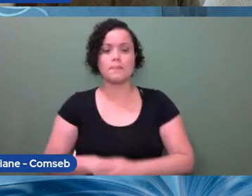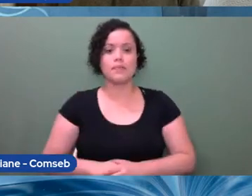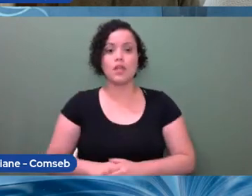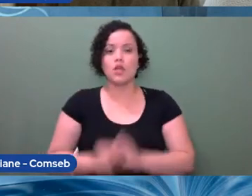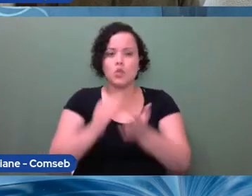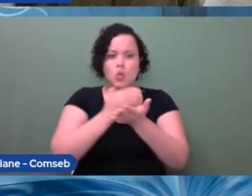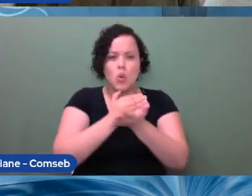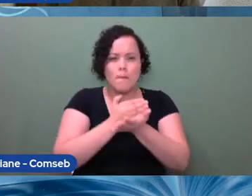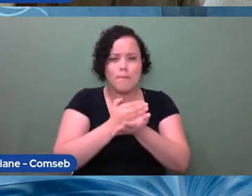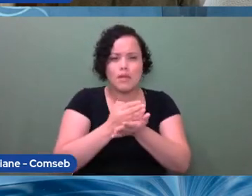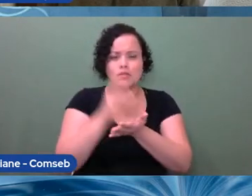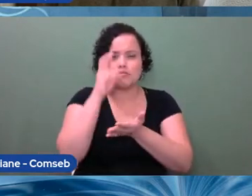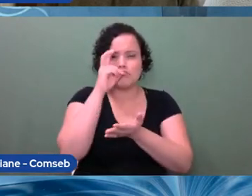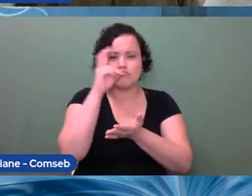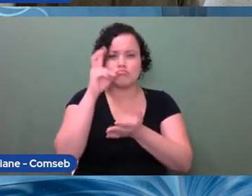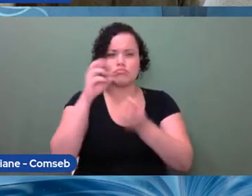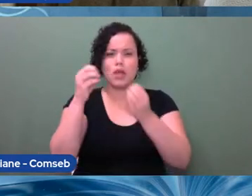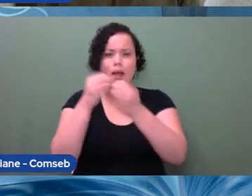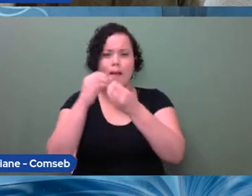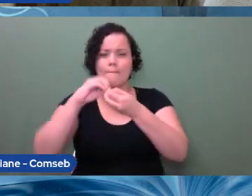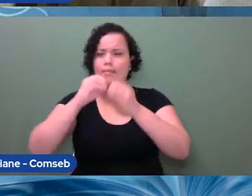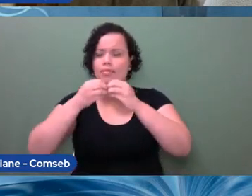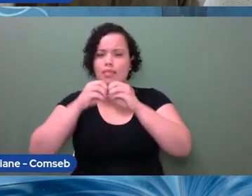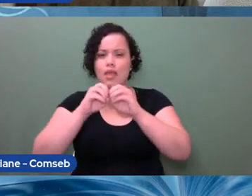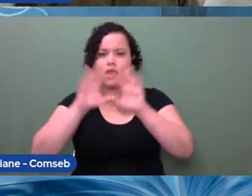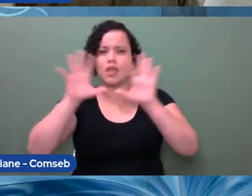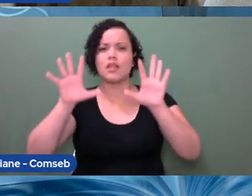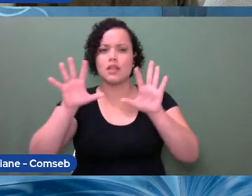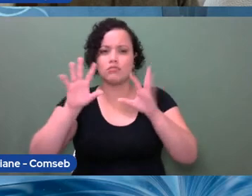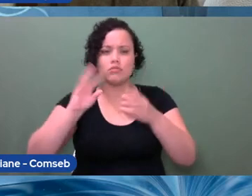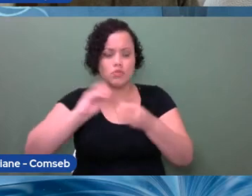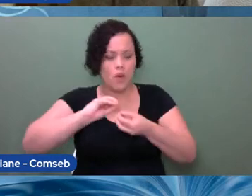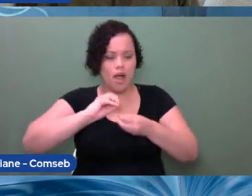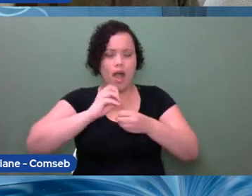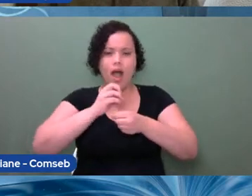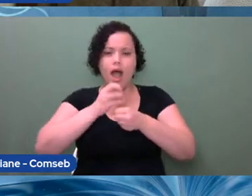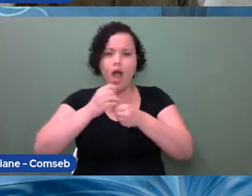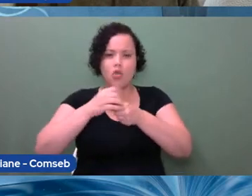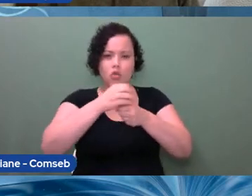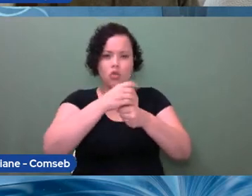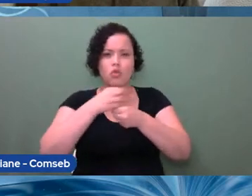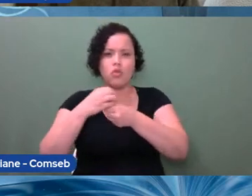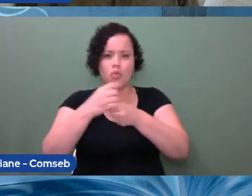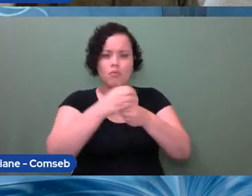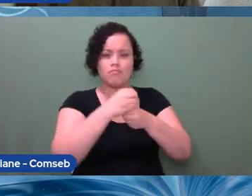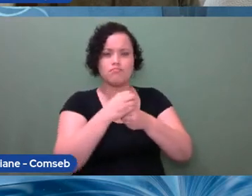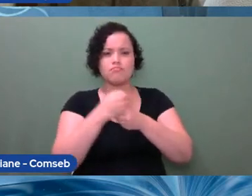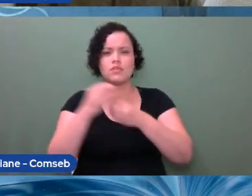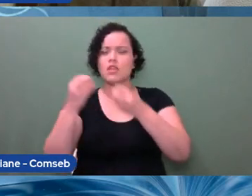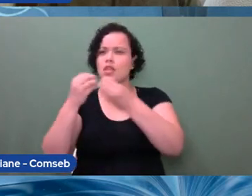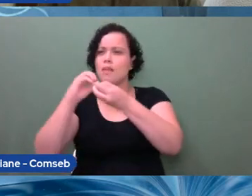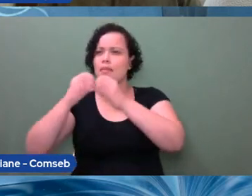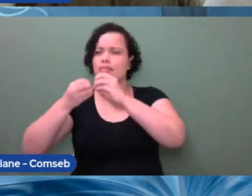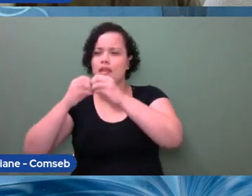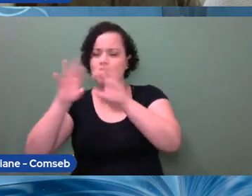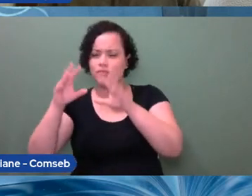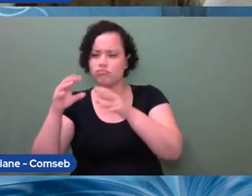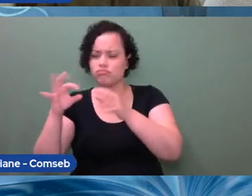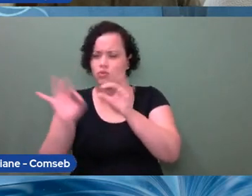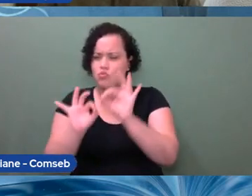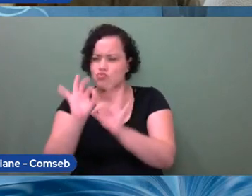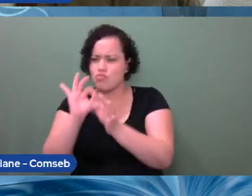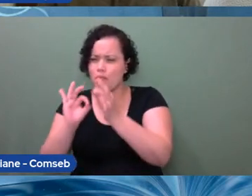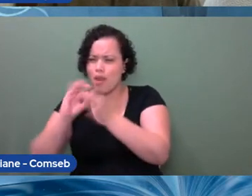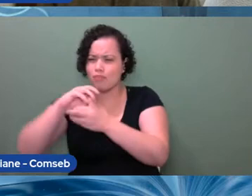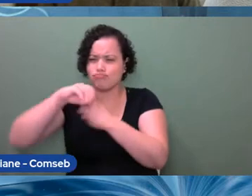intelectualizando a matéria no nível subatômico, mas à medida que a matéria vai ganhando complexidade, as substâncias